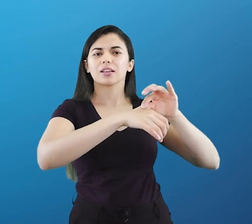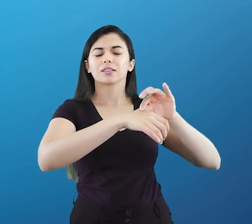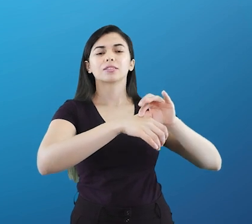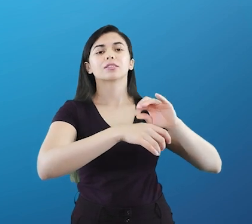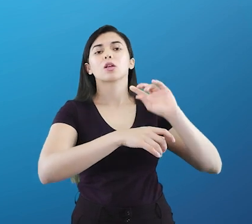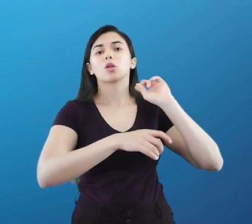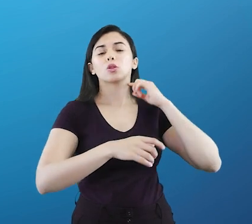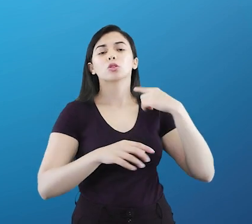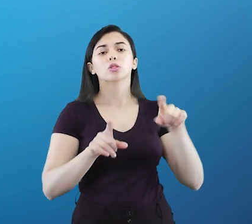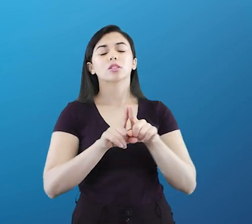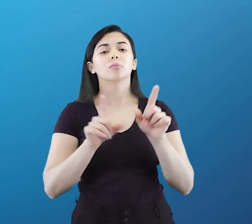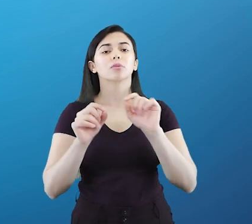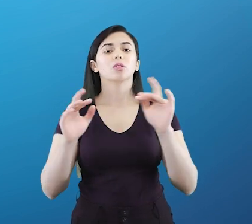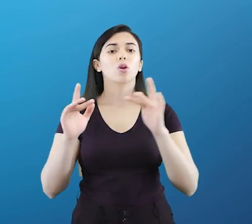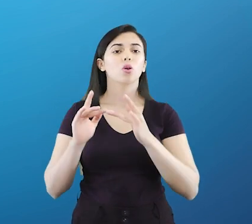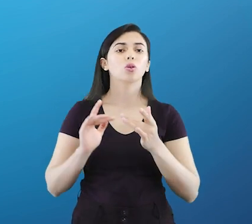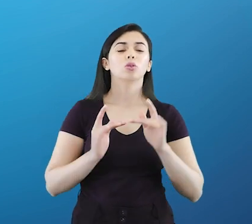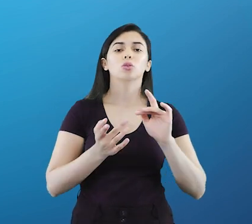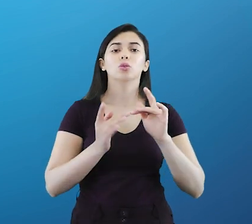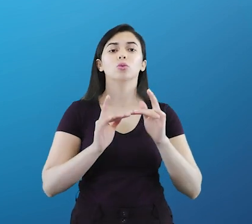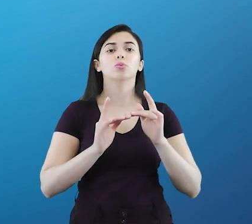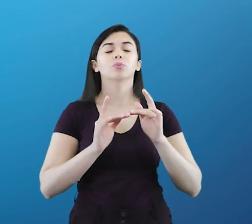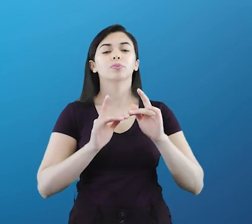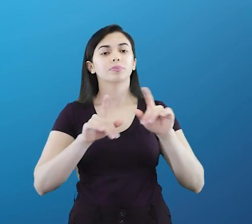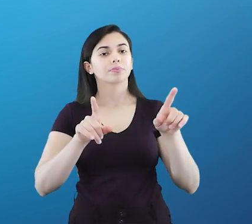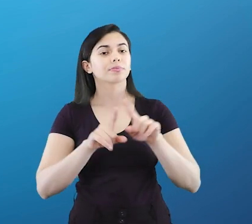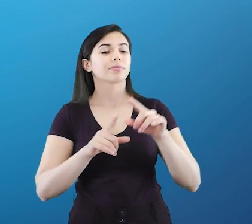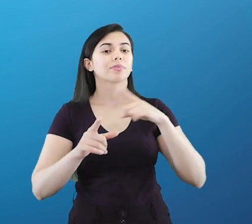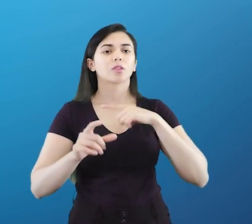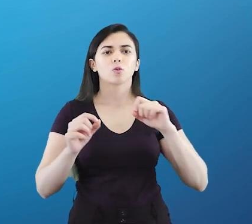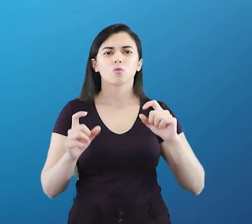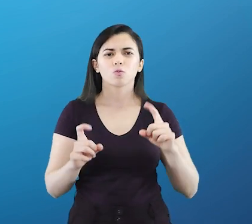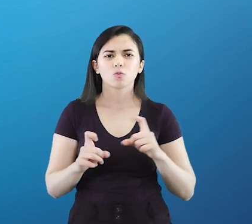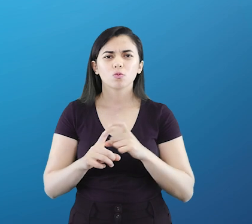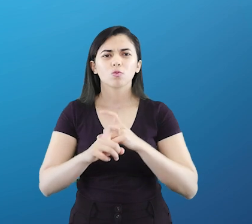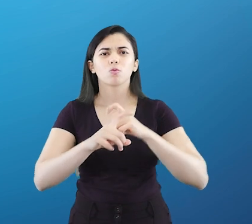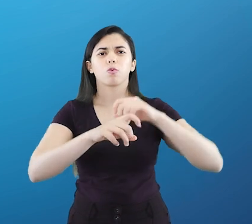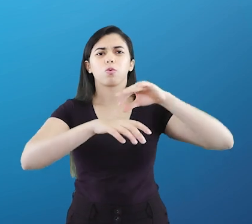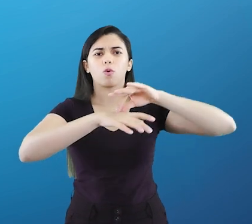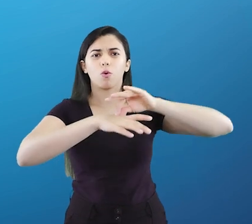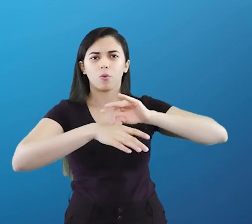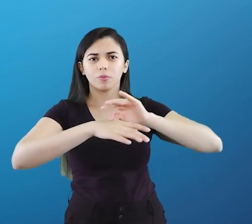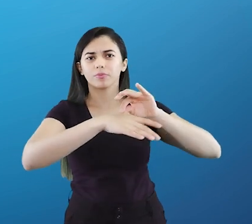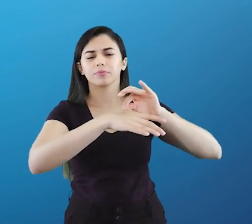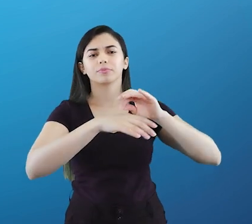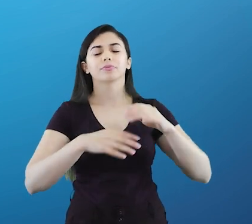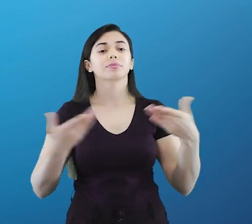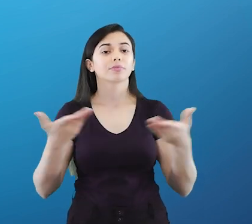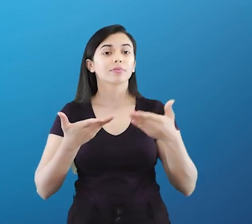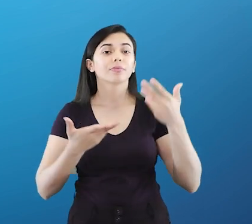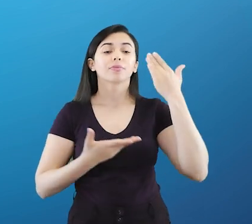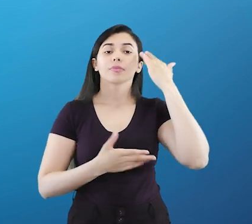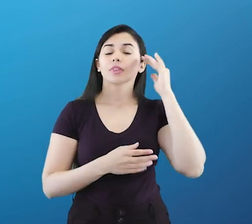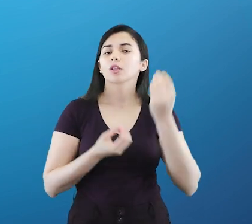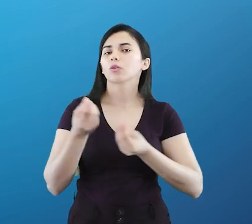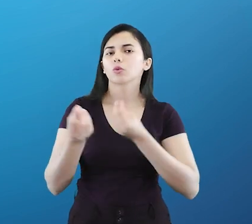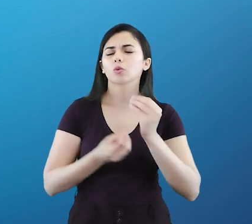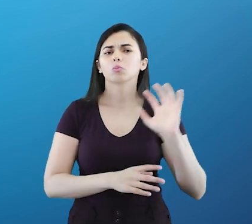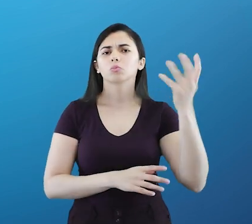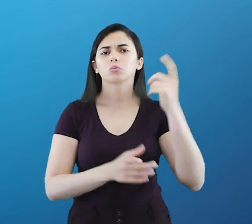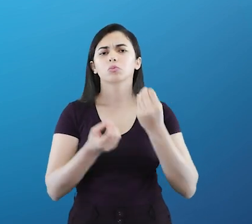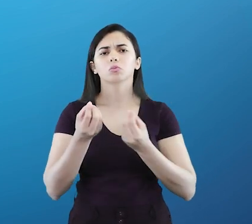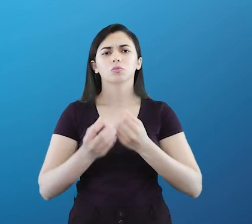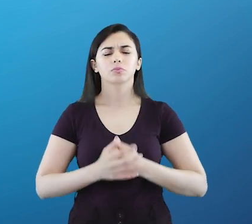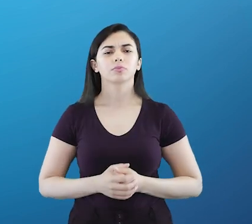falta de saneamento, o contato com esses ovos e larvas desse verme, nesse caso na carne contaminada. Vamos entender como que acontece esse